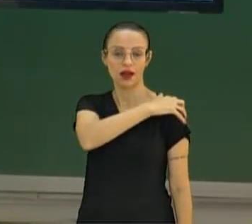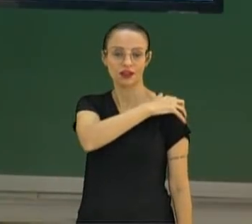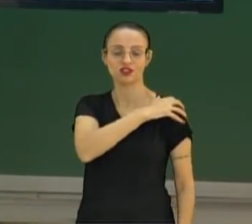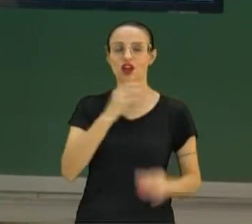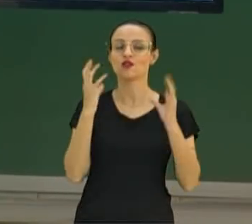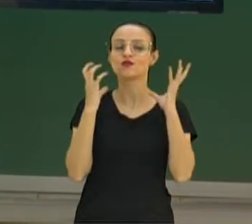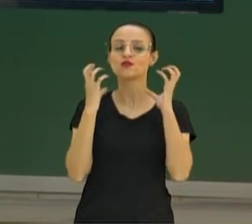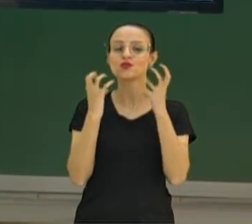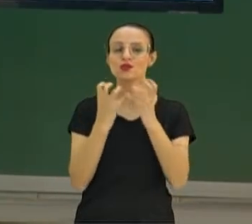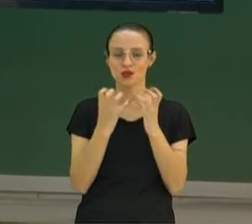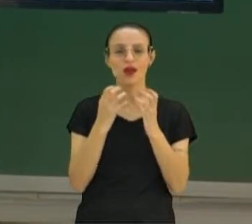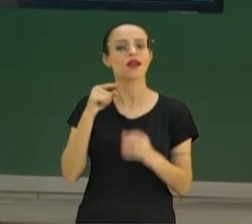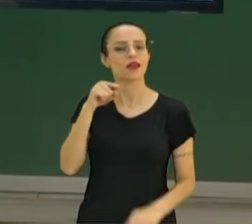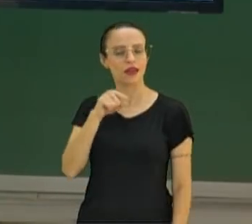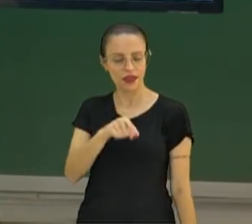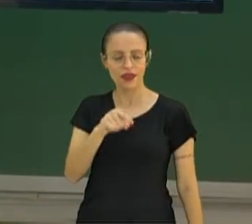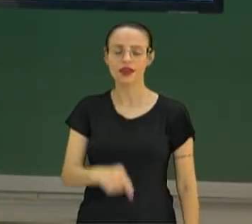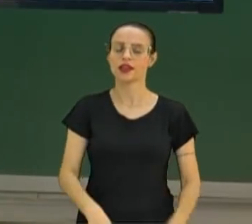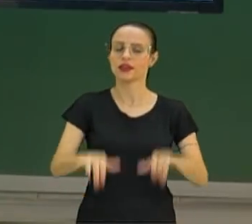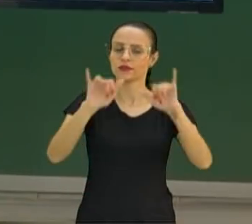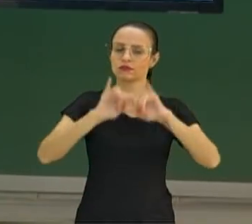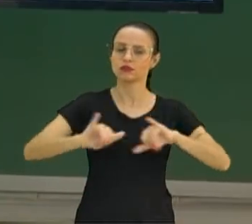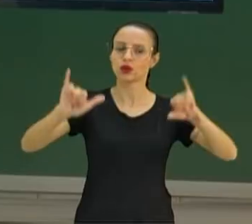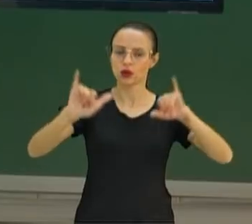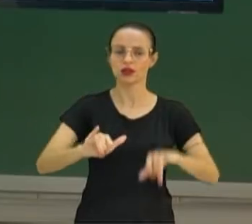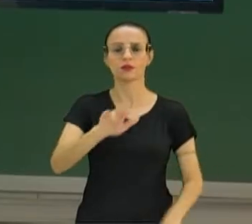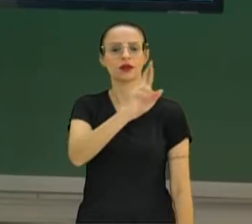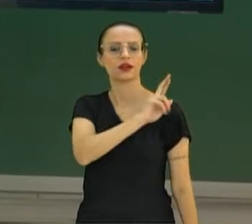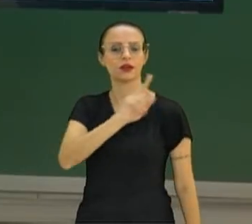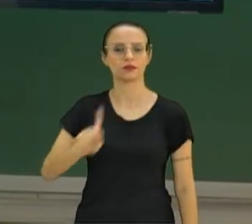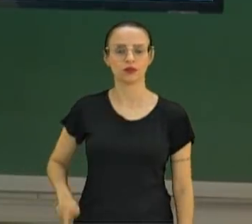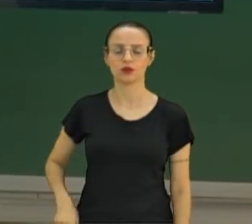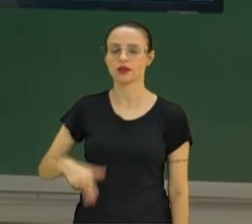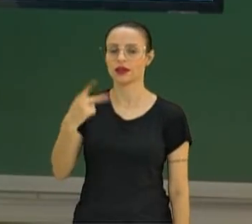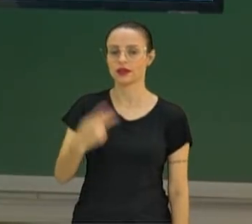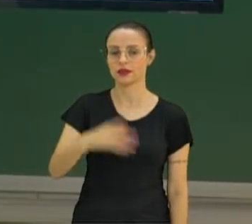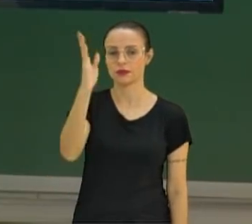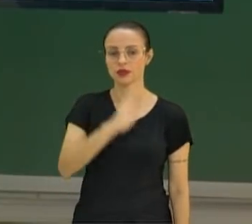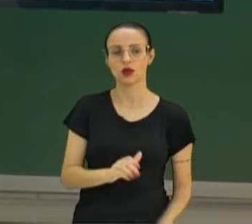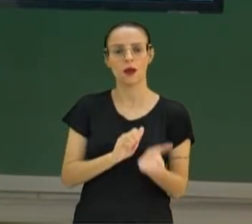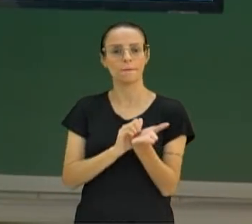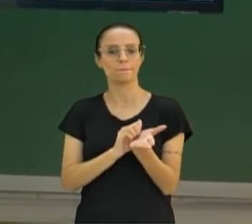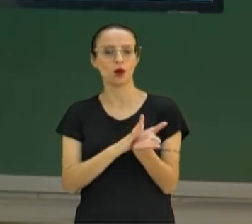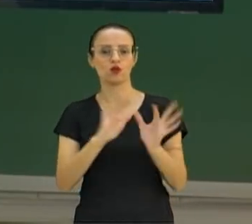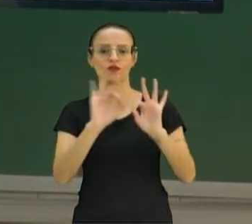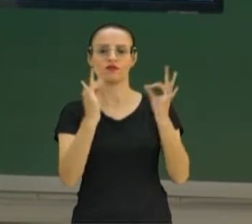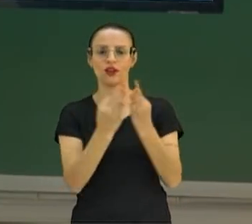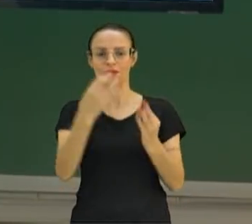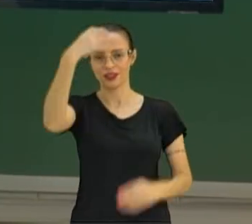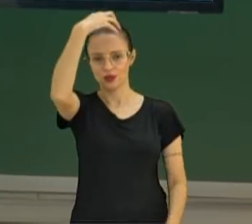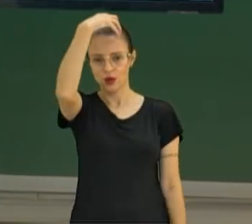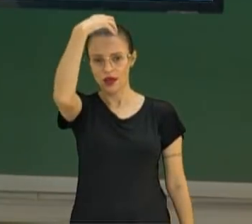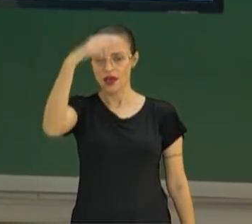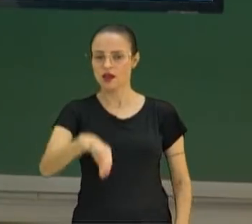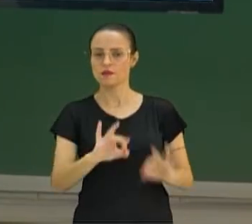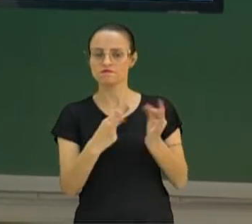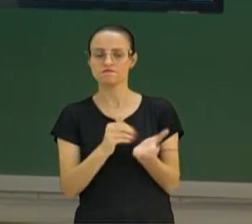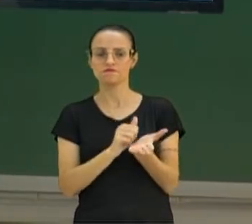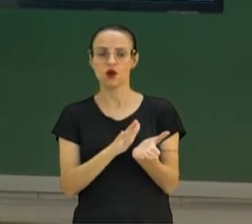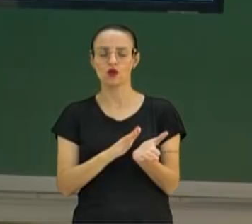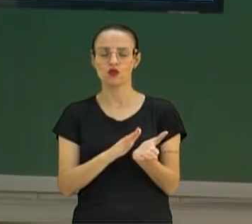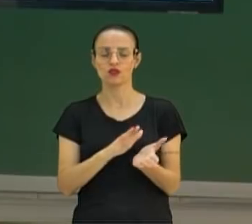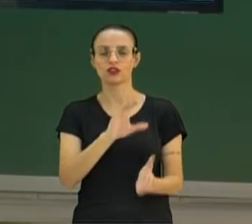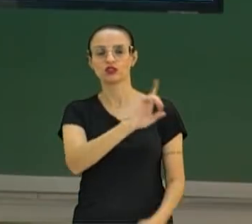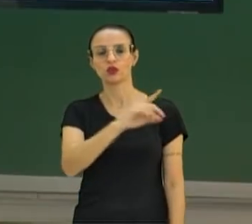do Exército, então, proclama a República no Brasil, expulsando a família real, Dom Pedro II, né, a